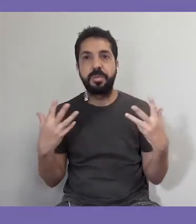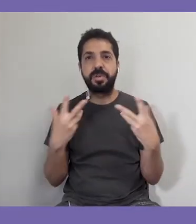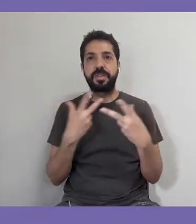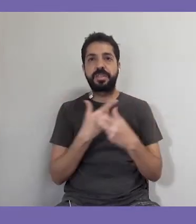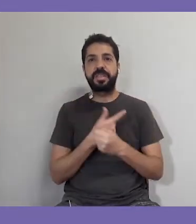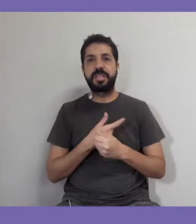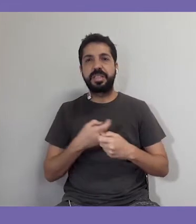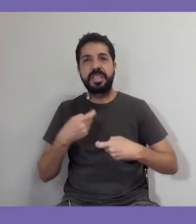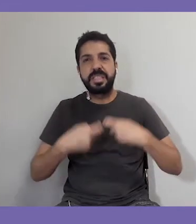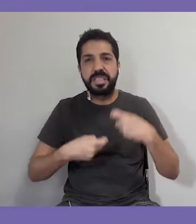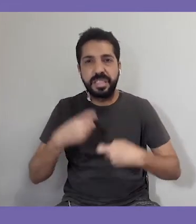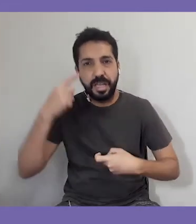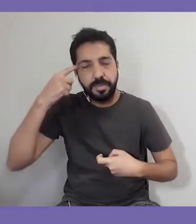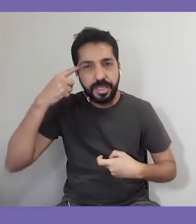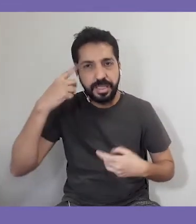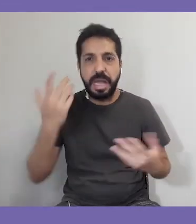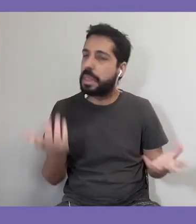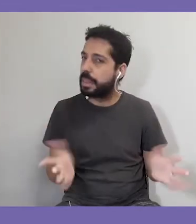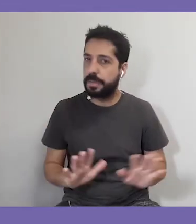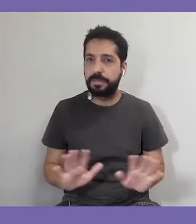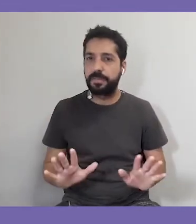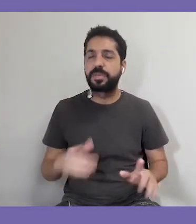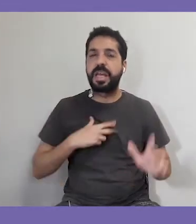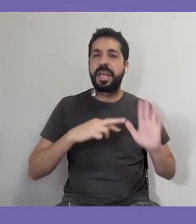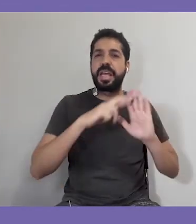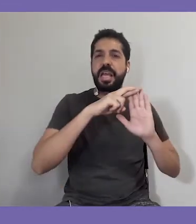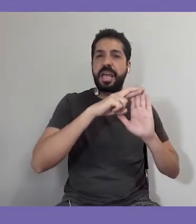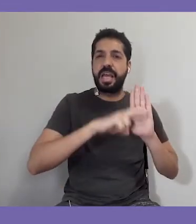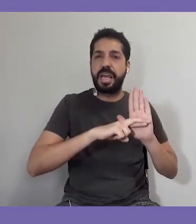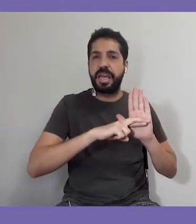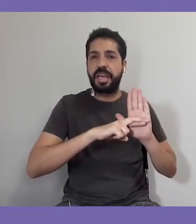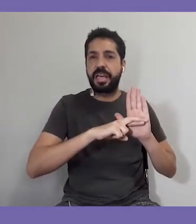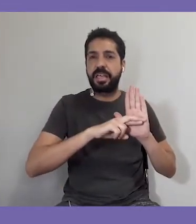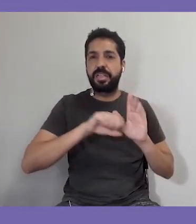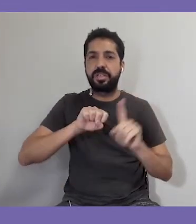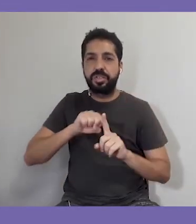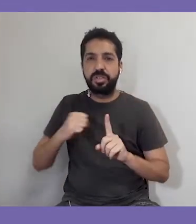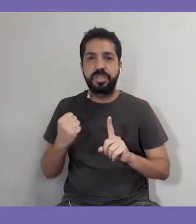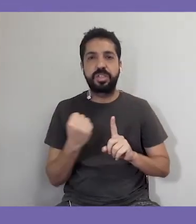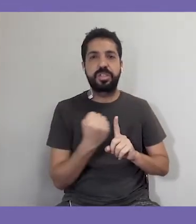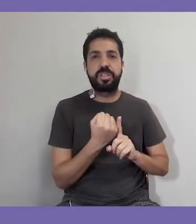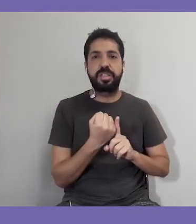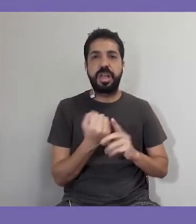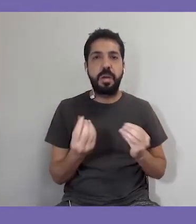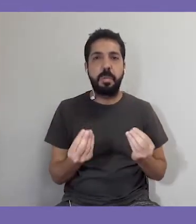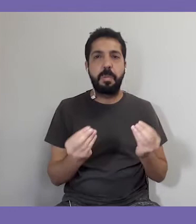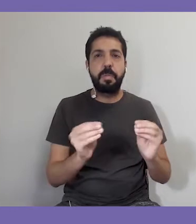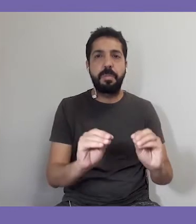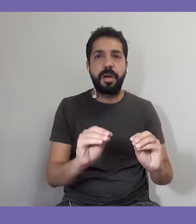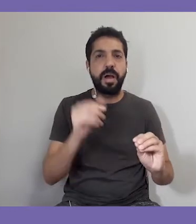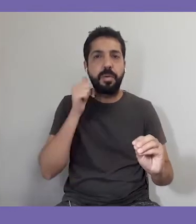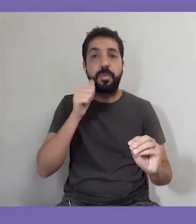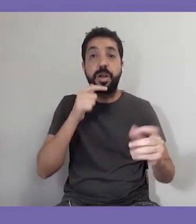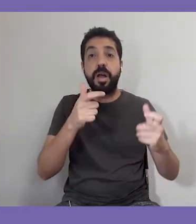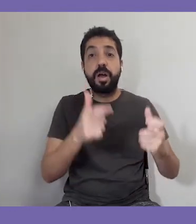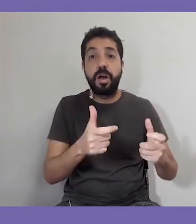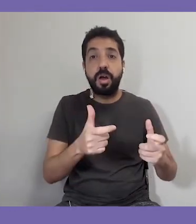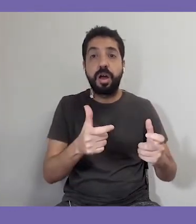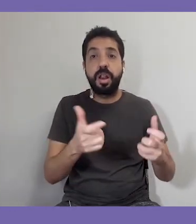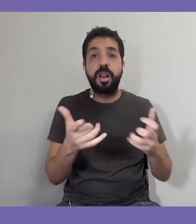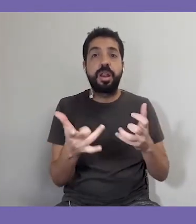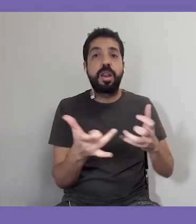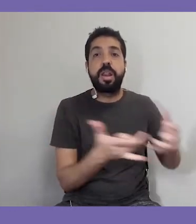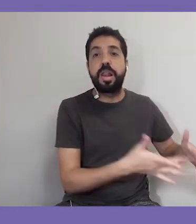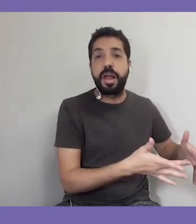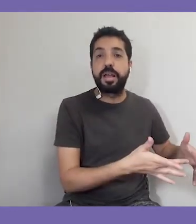que dita como as regras da sociedade vai inserir a gente, na verdade